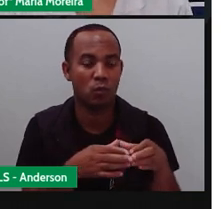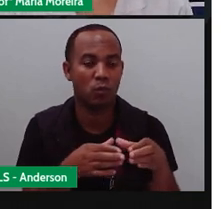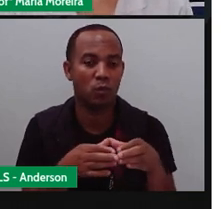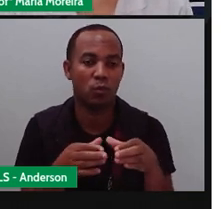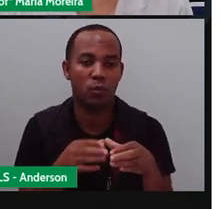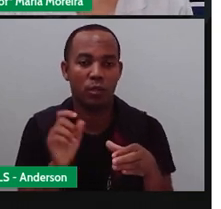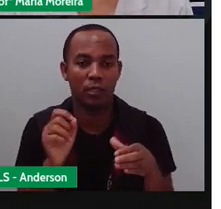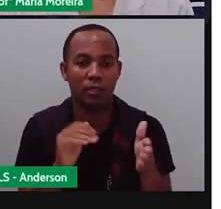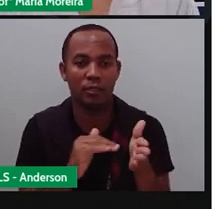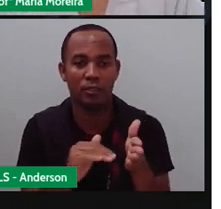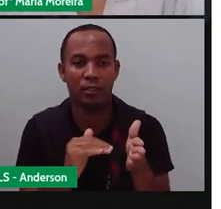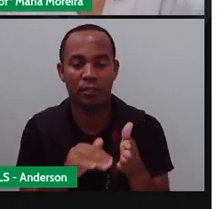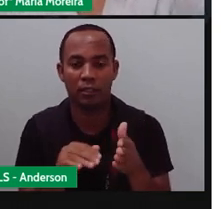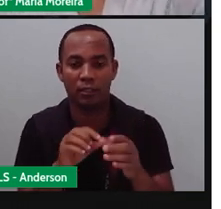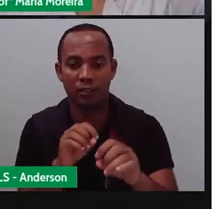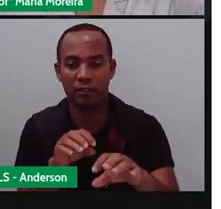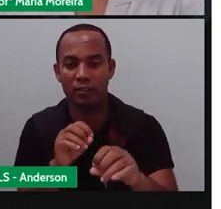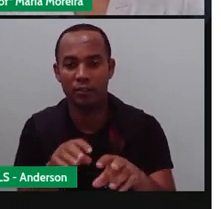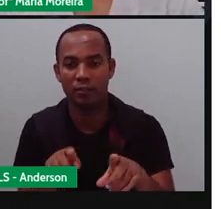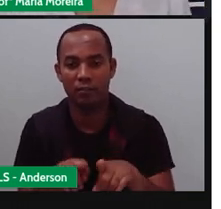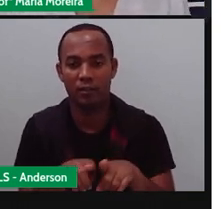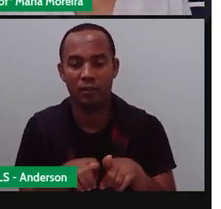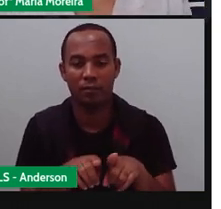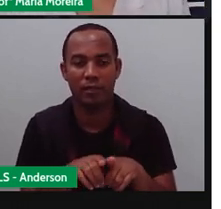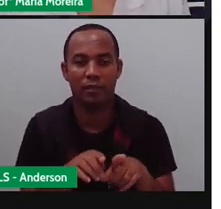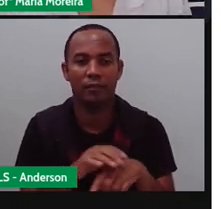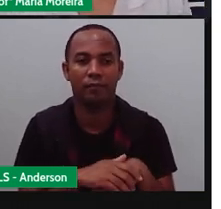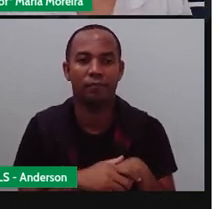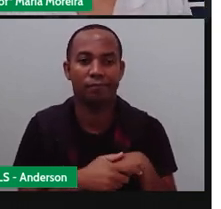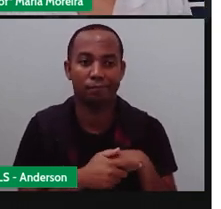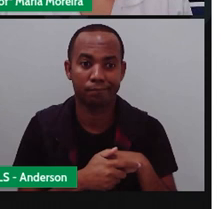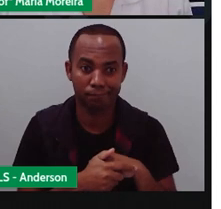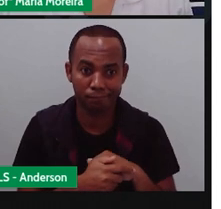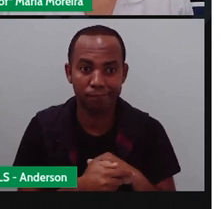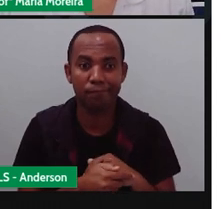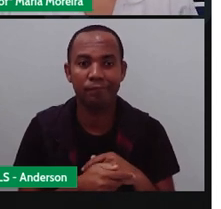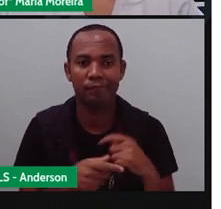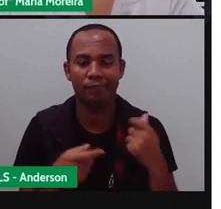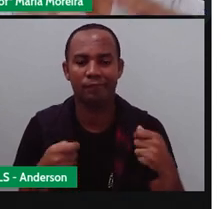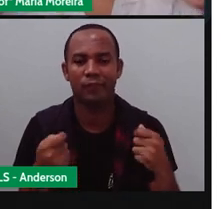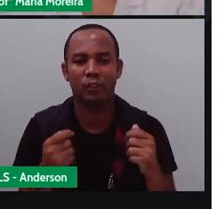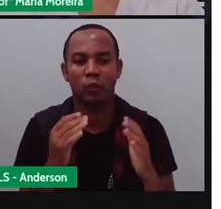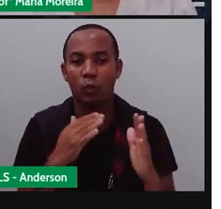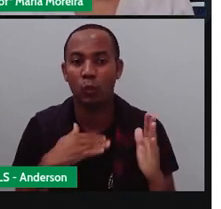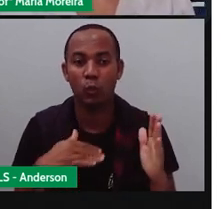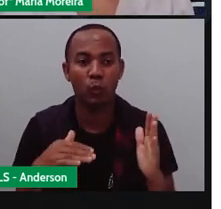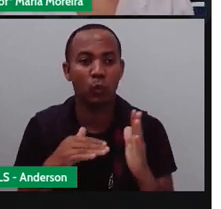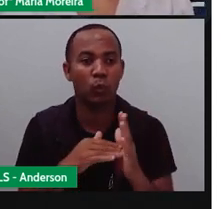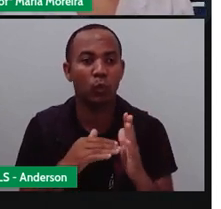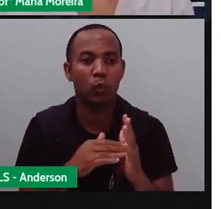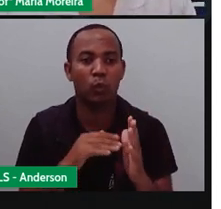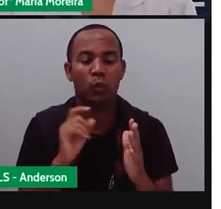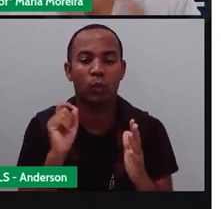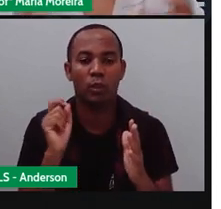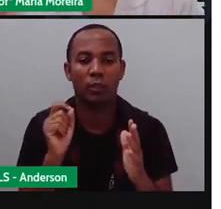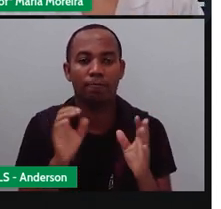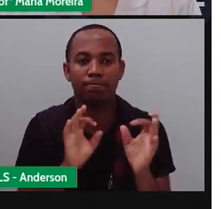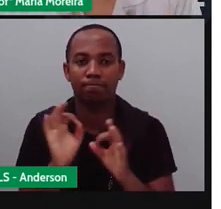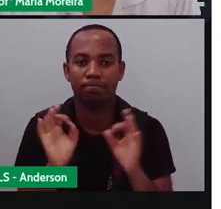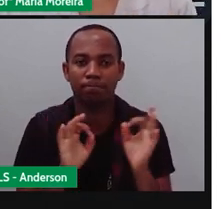Márcio que tá lá na secretaria de educação sem contar com a equipe da do nutec tá aqui é isso todo mundo